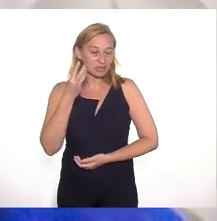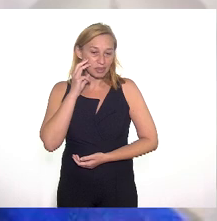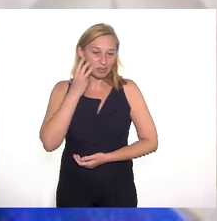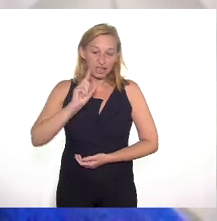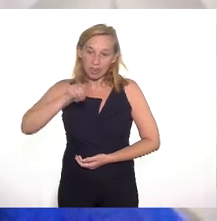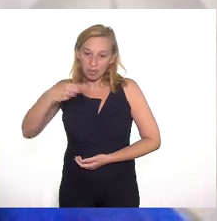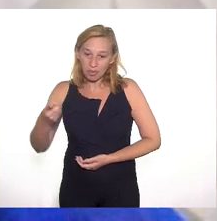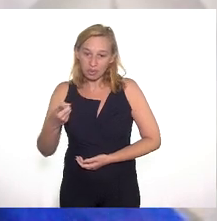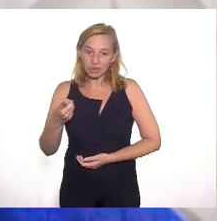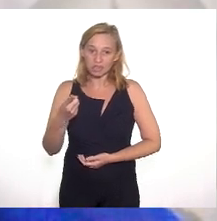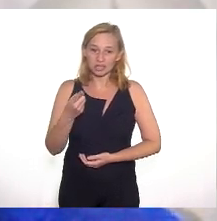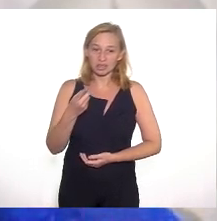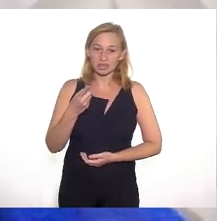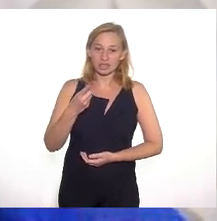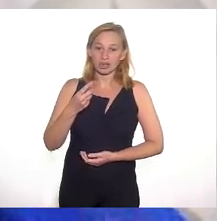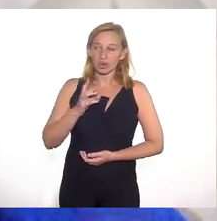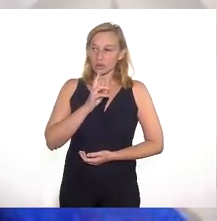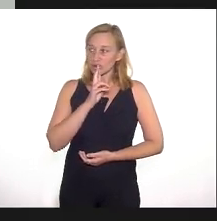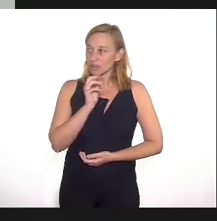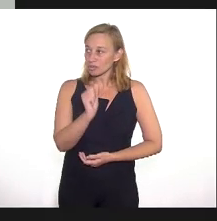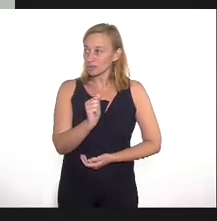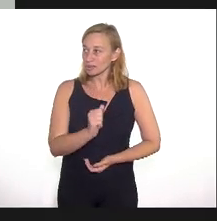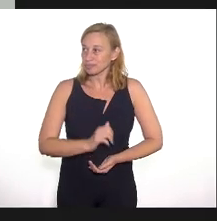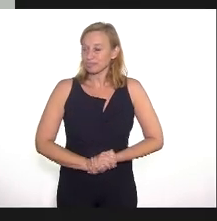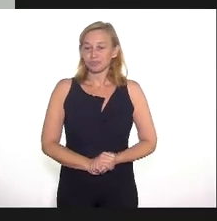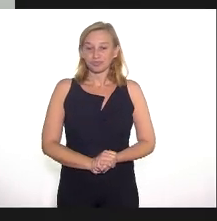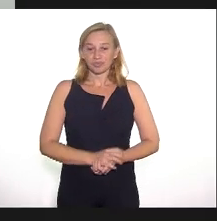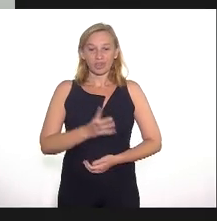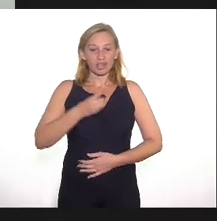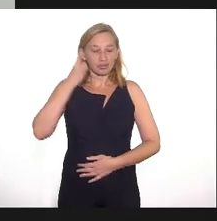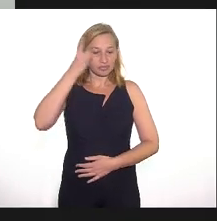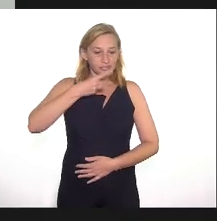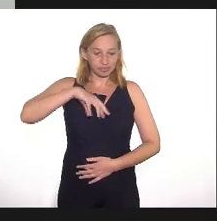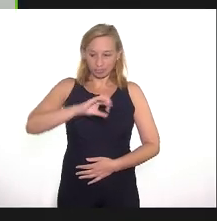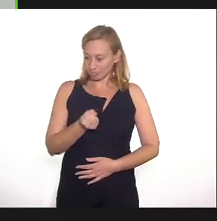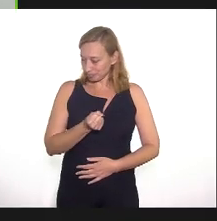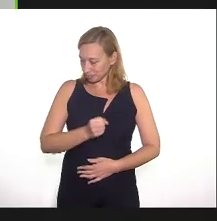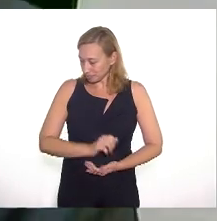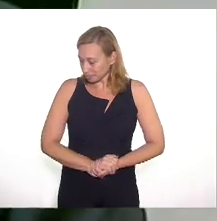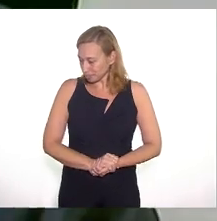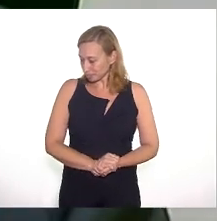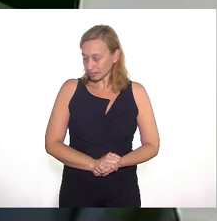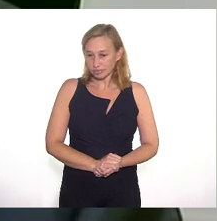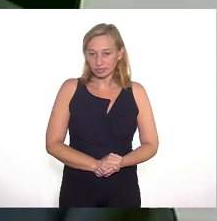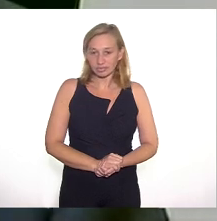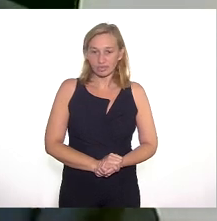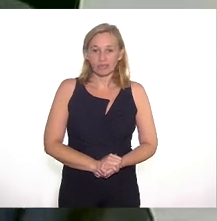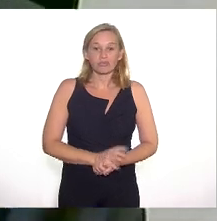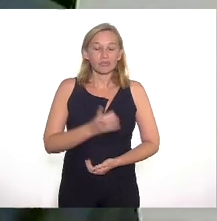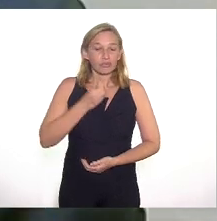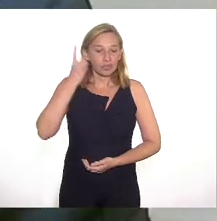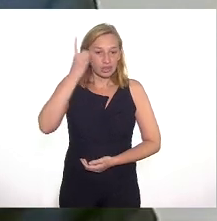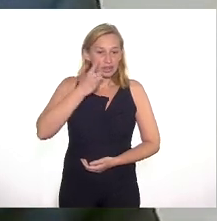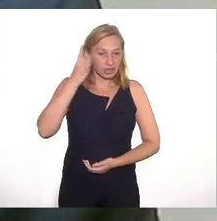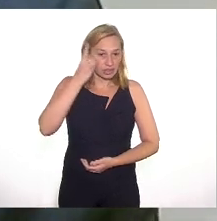seguida o deputado Rodrigo Amorim. Deputado Márcio Pacheco. Senhora presidente, deputada Marta